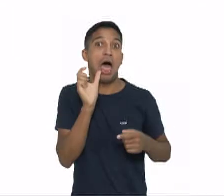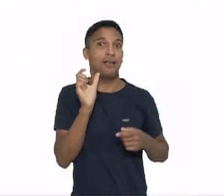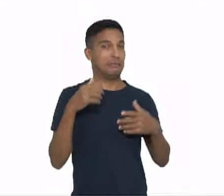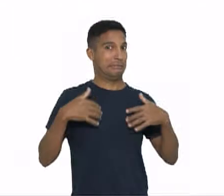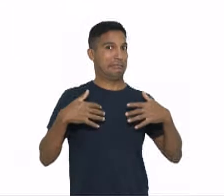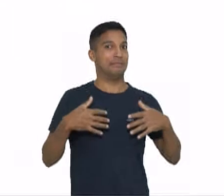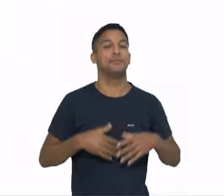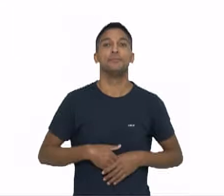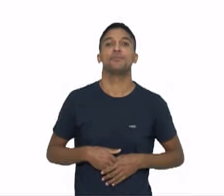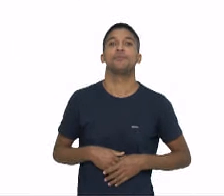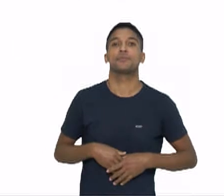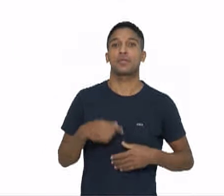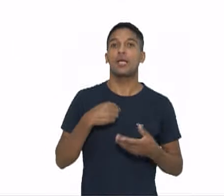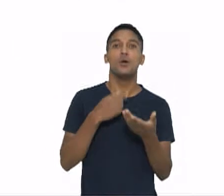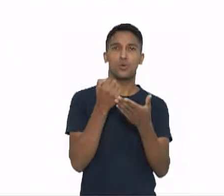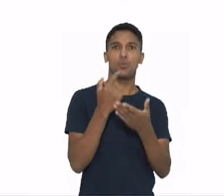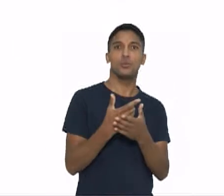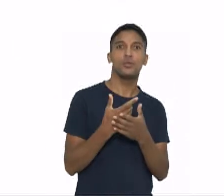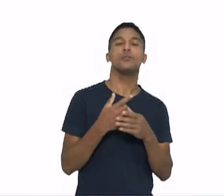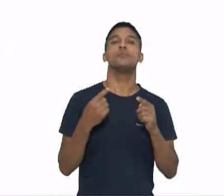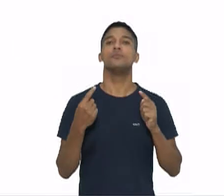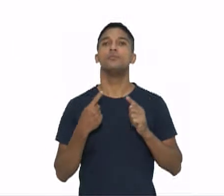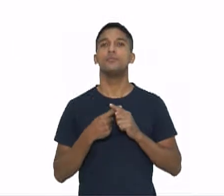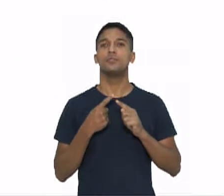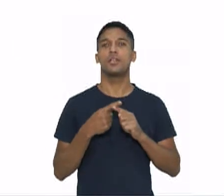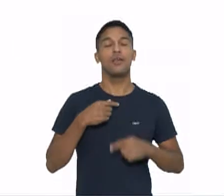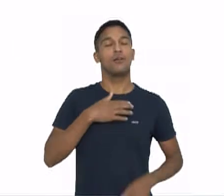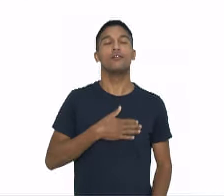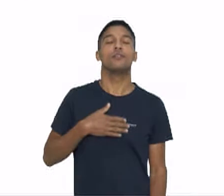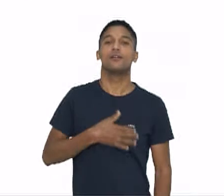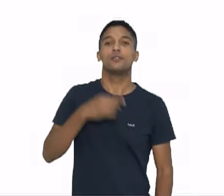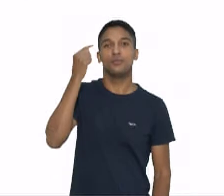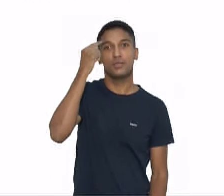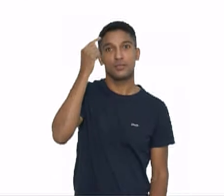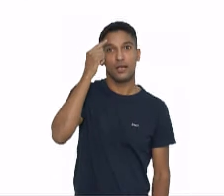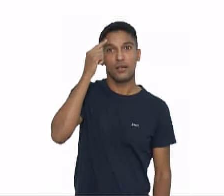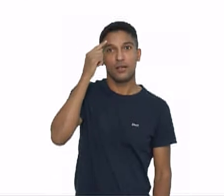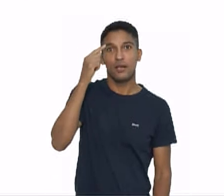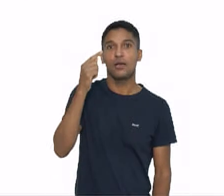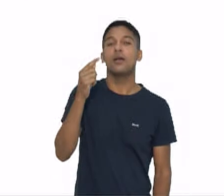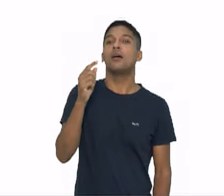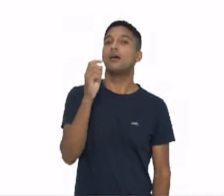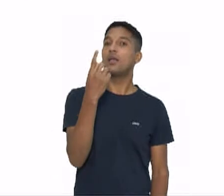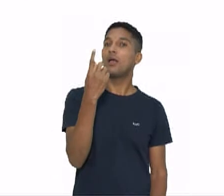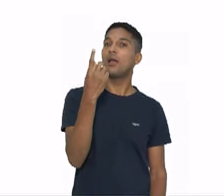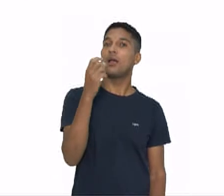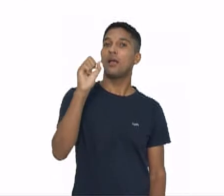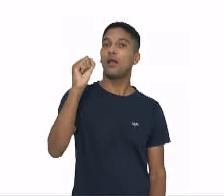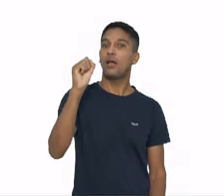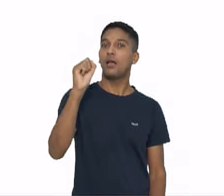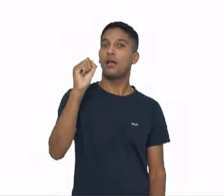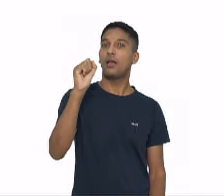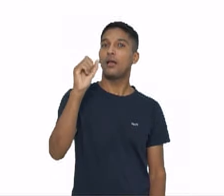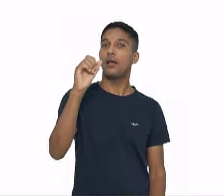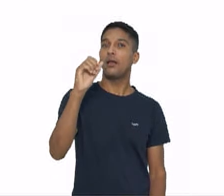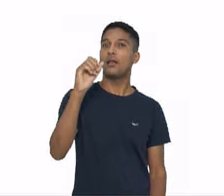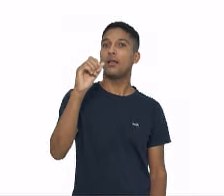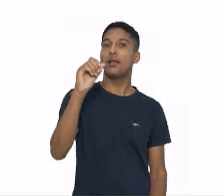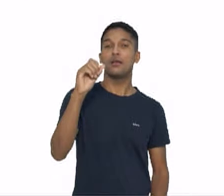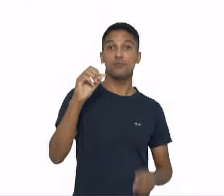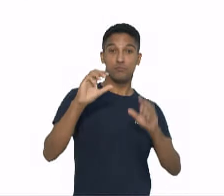las compré porque me gusta pensar que en el 86 que mi papá me dijo que ese fue un